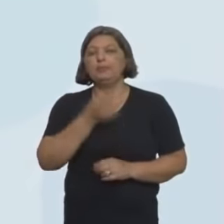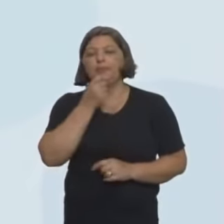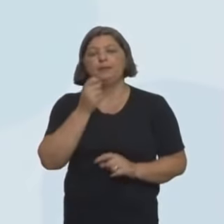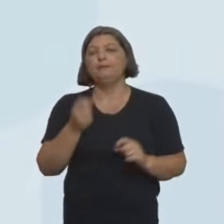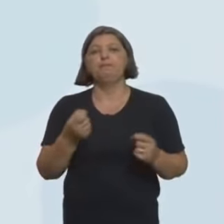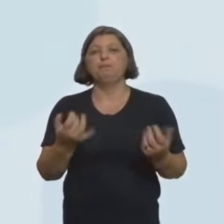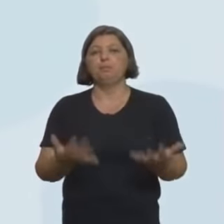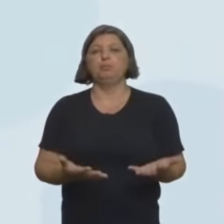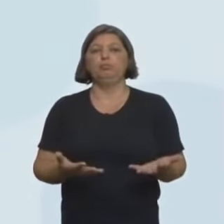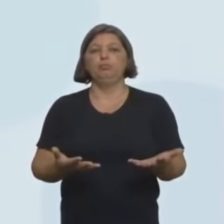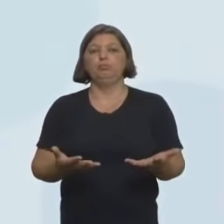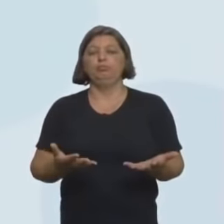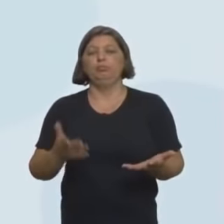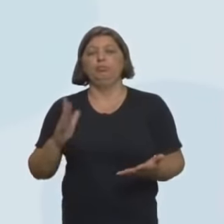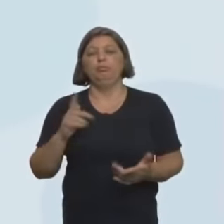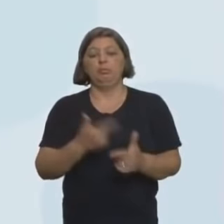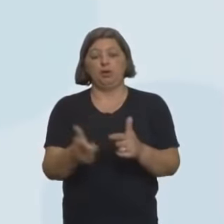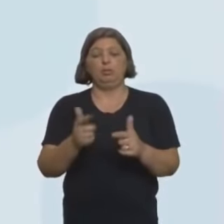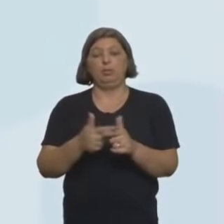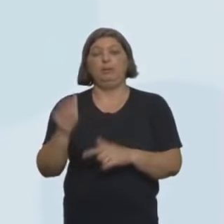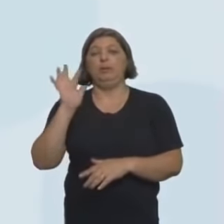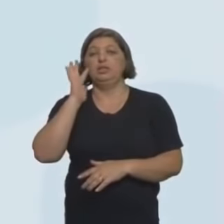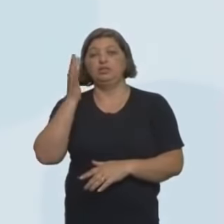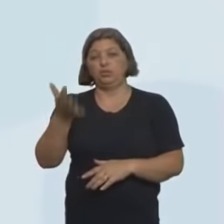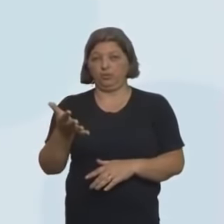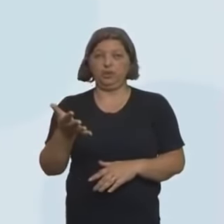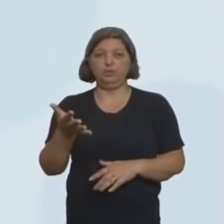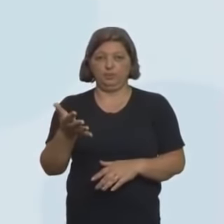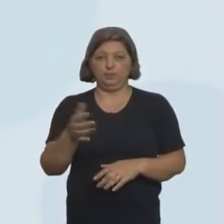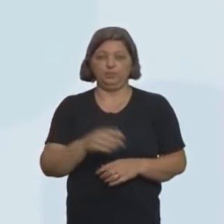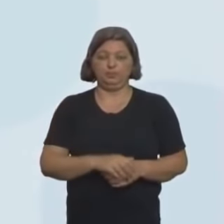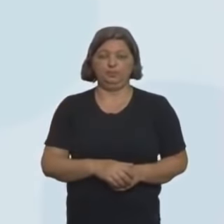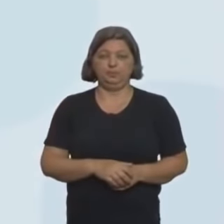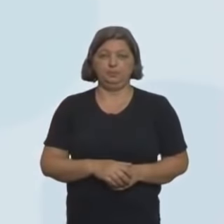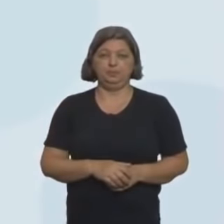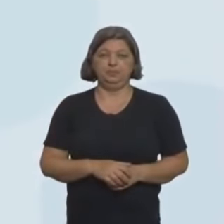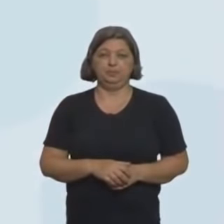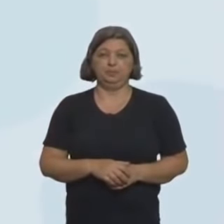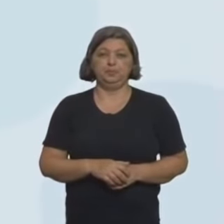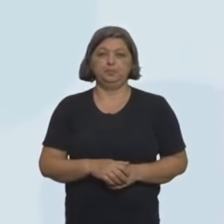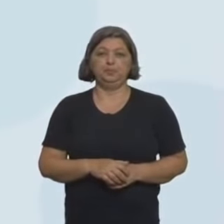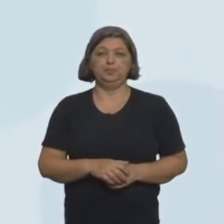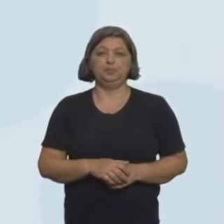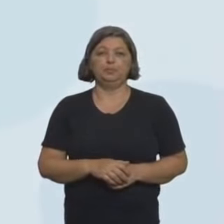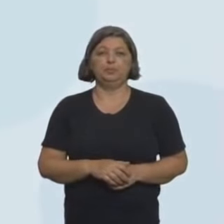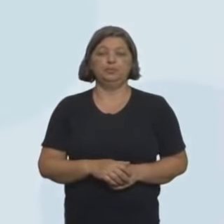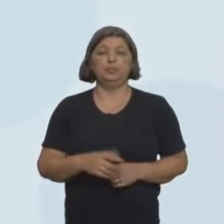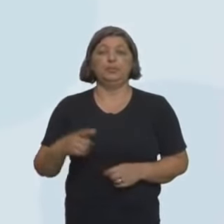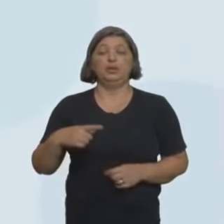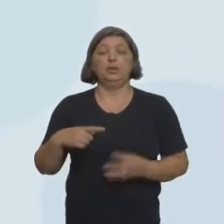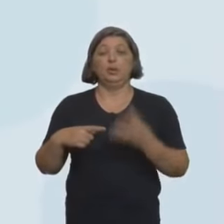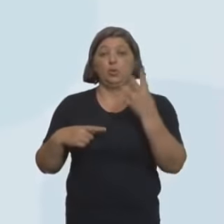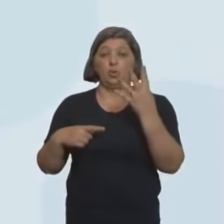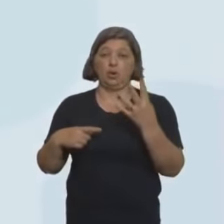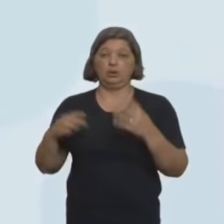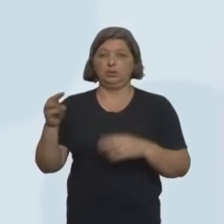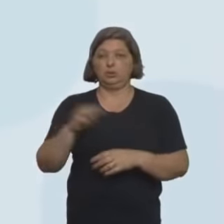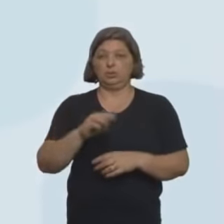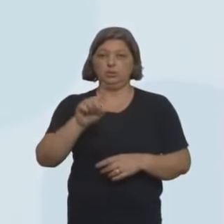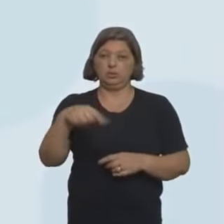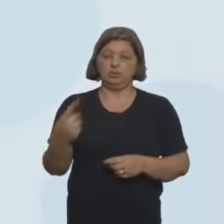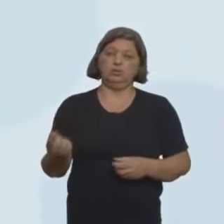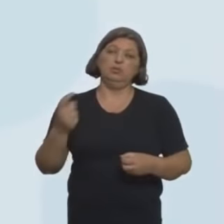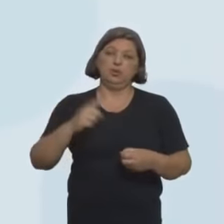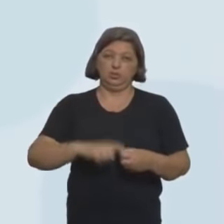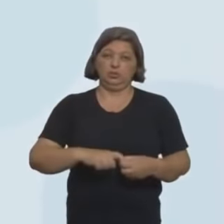sentido de solucioná-la, né? De resolvê-la, tá? Vocês terão 4 minutos e já a gente